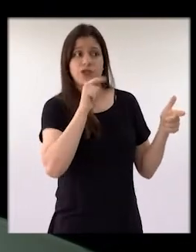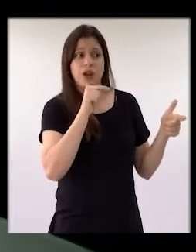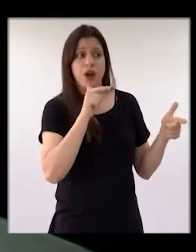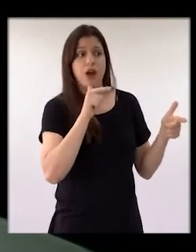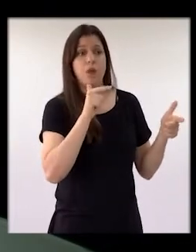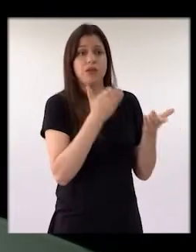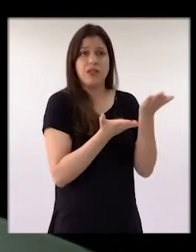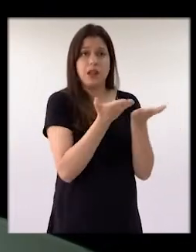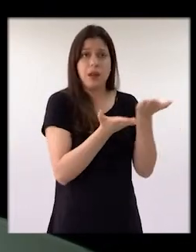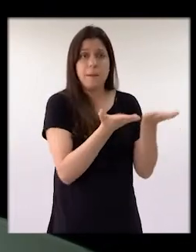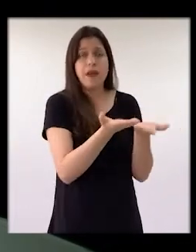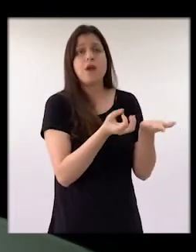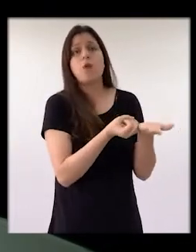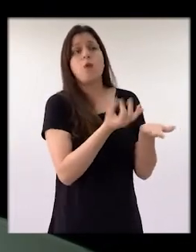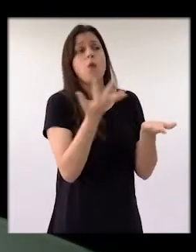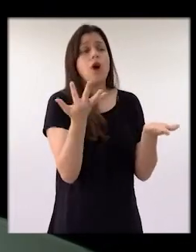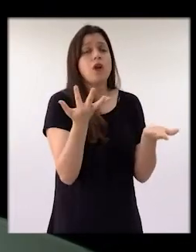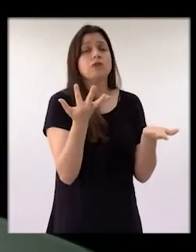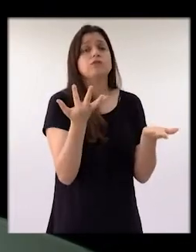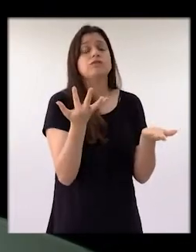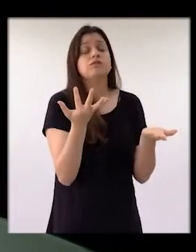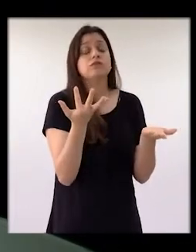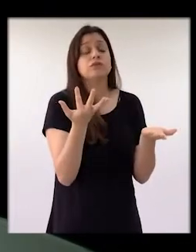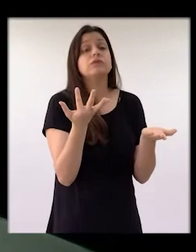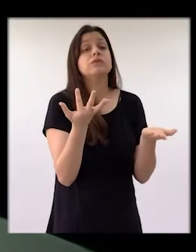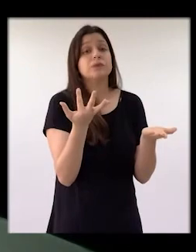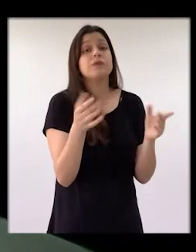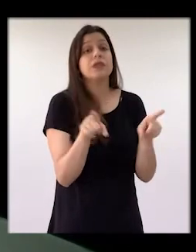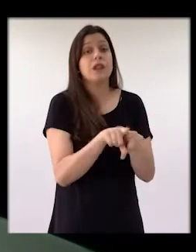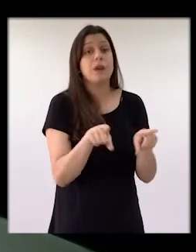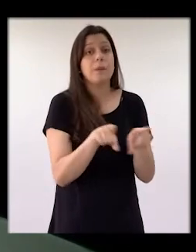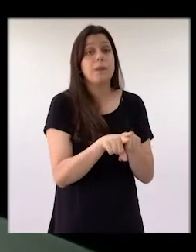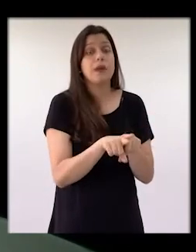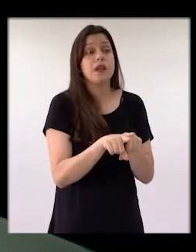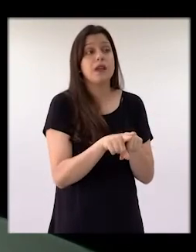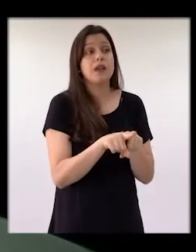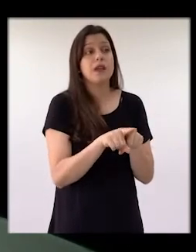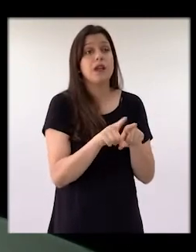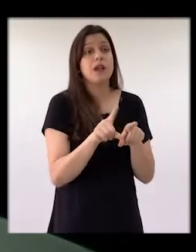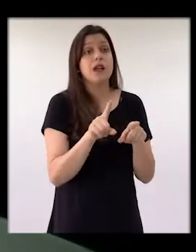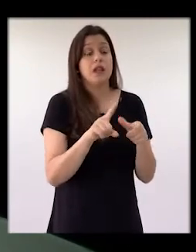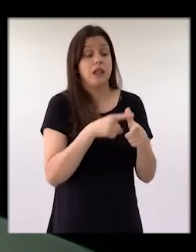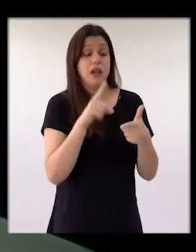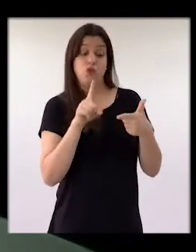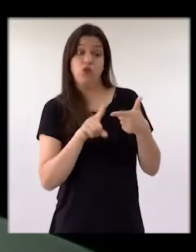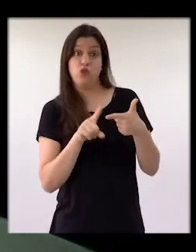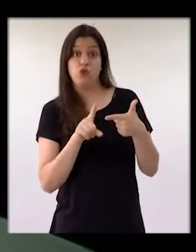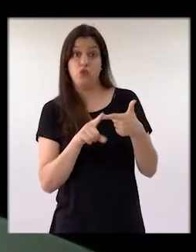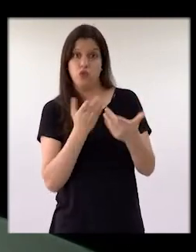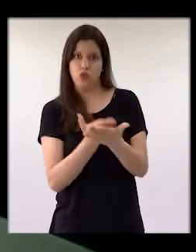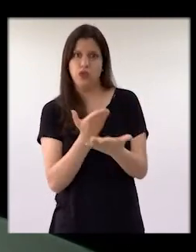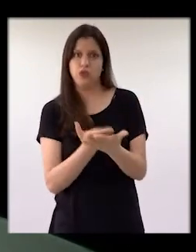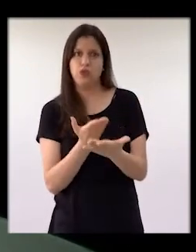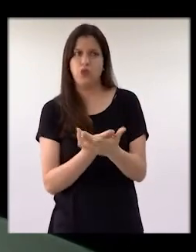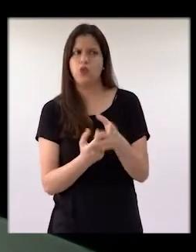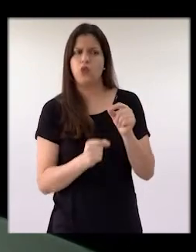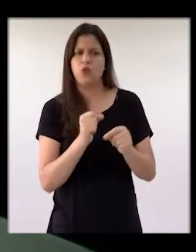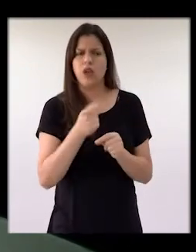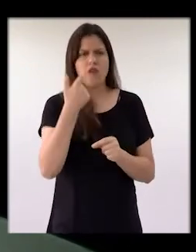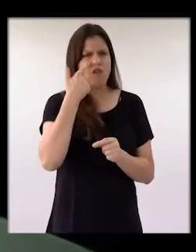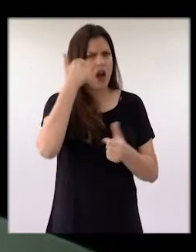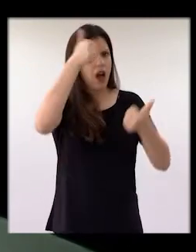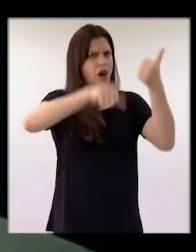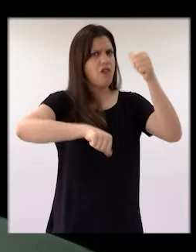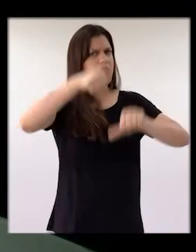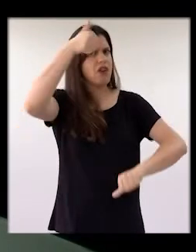volume tratado, volume coletado, das próprias despesas, o investimento, né, do provedor nesse serviço. Depois, né, essa segunda etapa do meu estudo